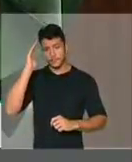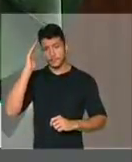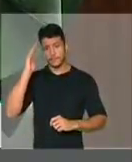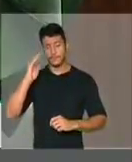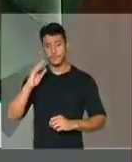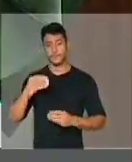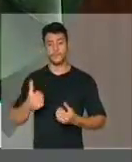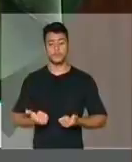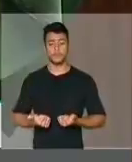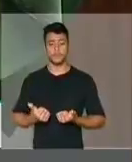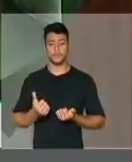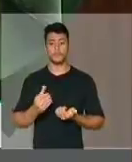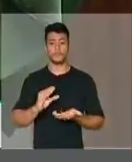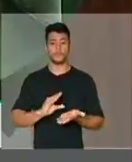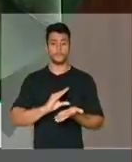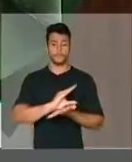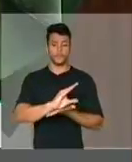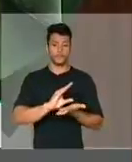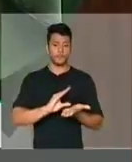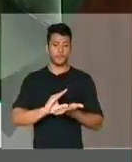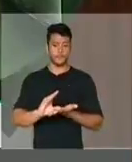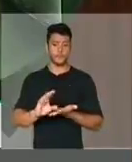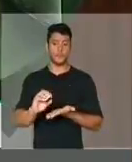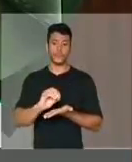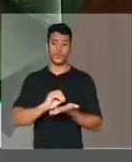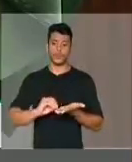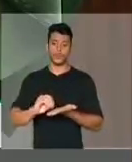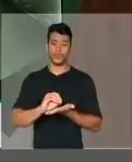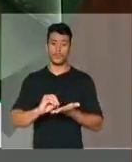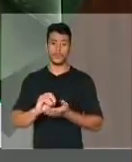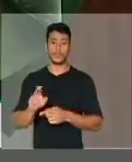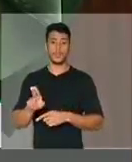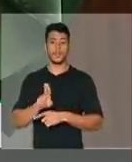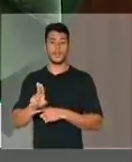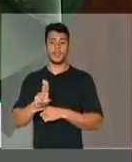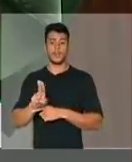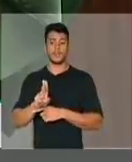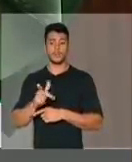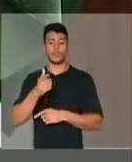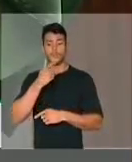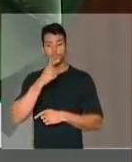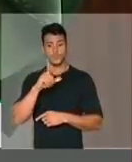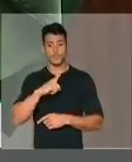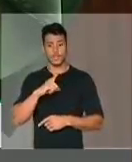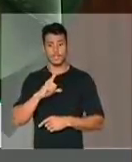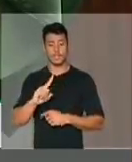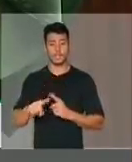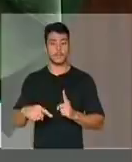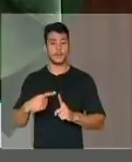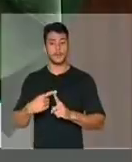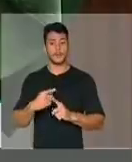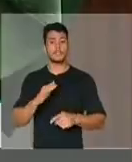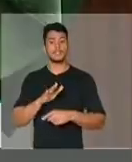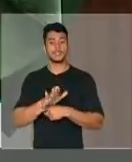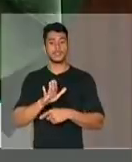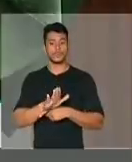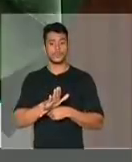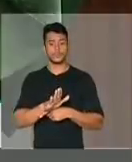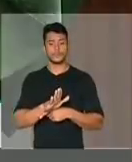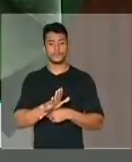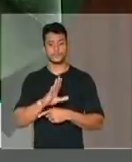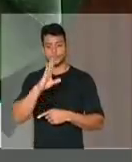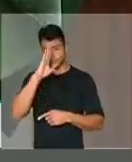destinação urgente de dotações orçamentárias para que a União participe do custeio da medida, inclusive